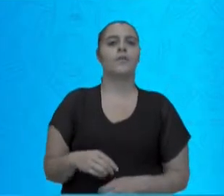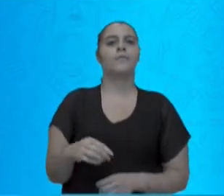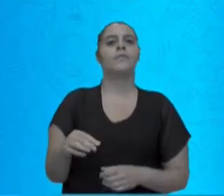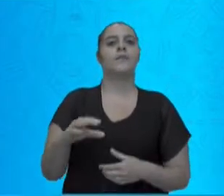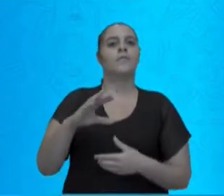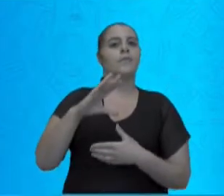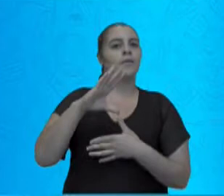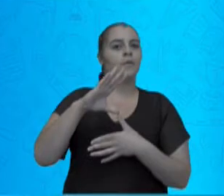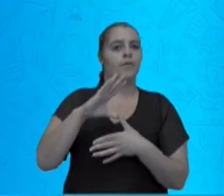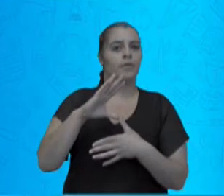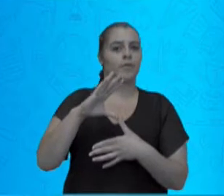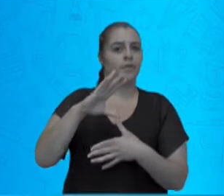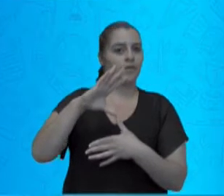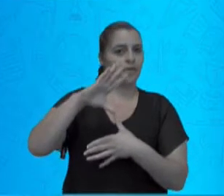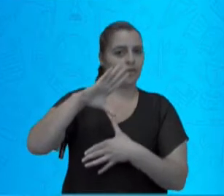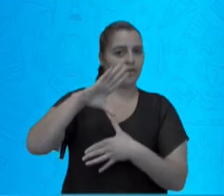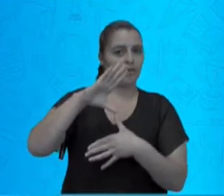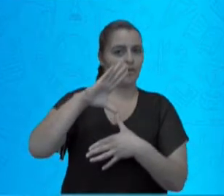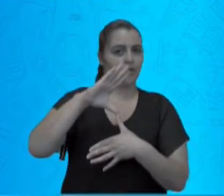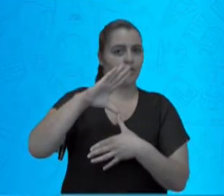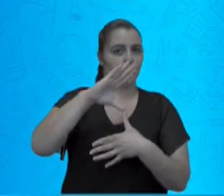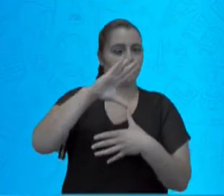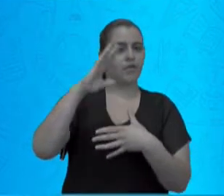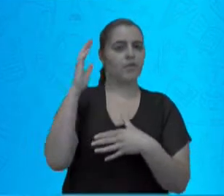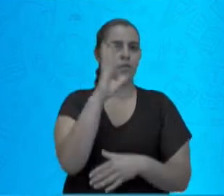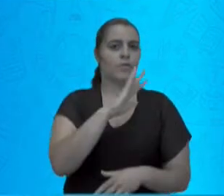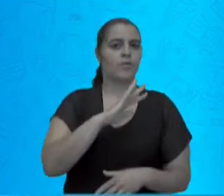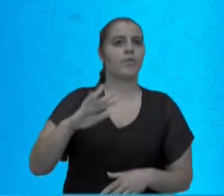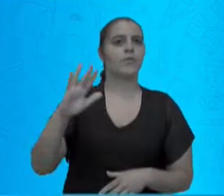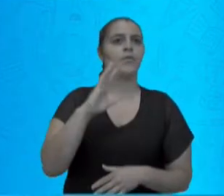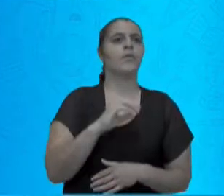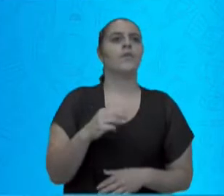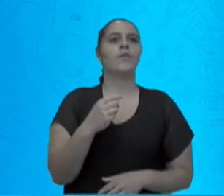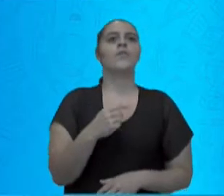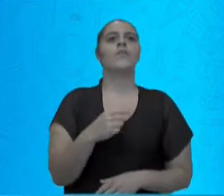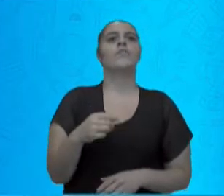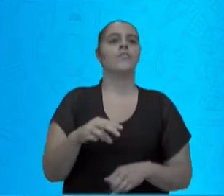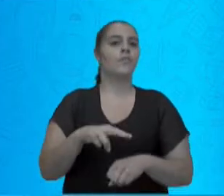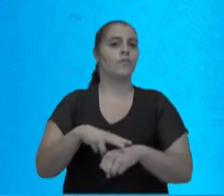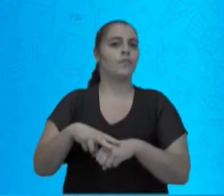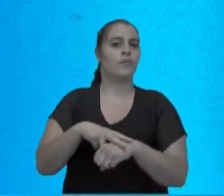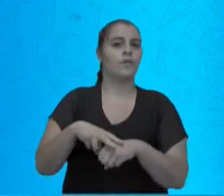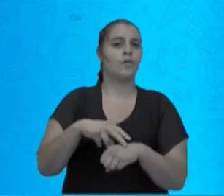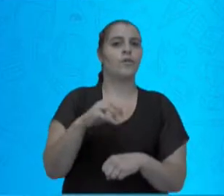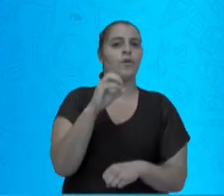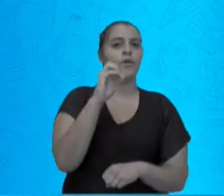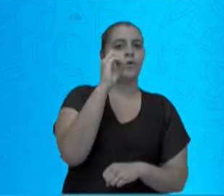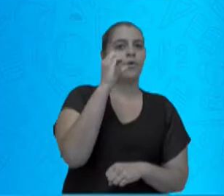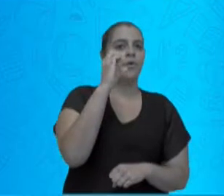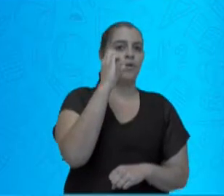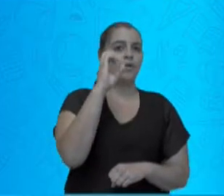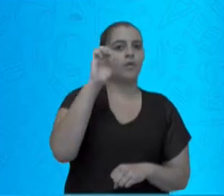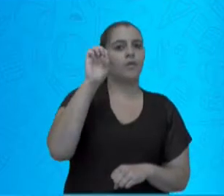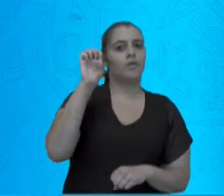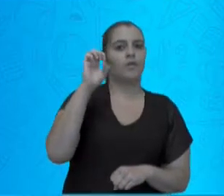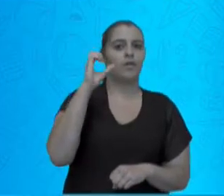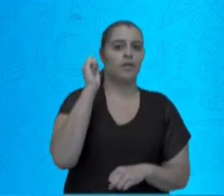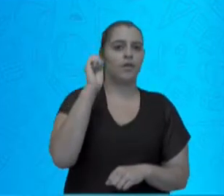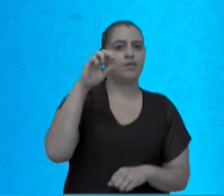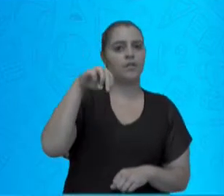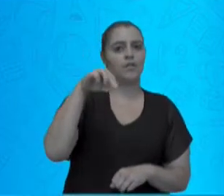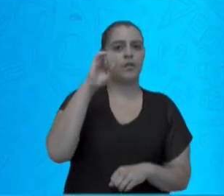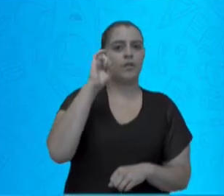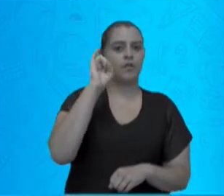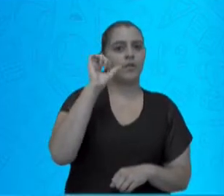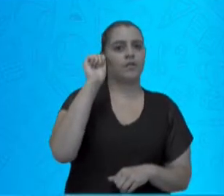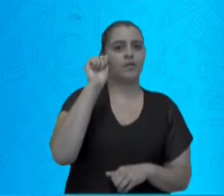América, todo o continente americano. De verde, a Oceania, certo? Não é só a